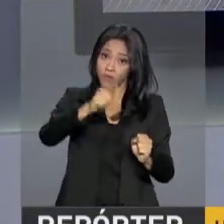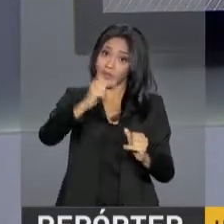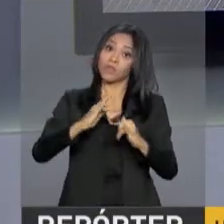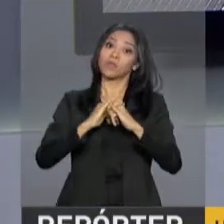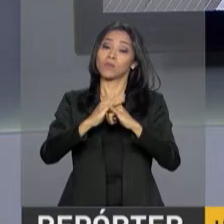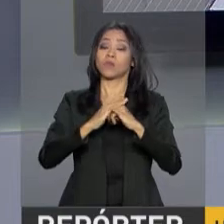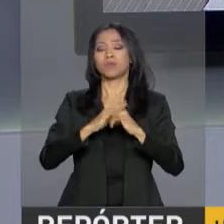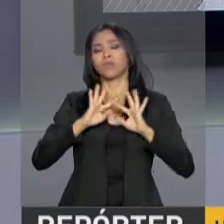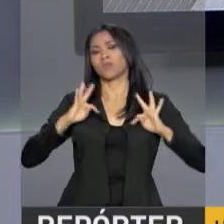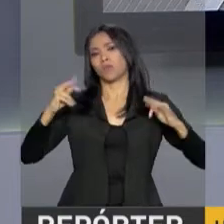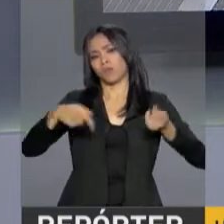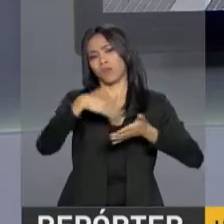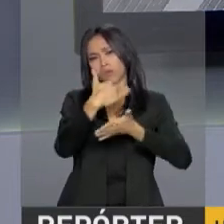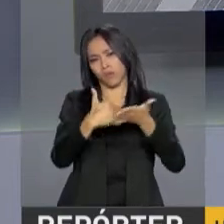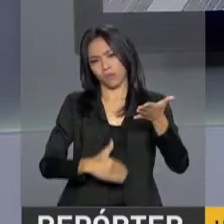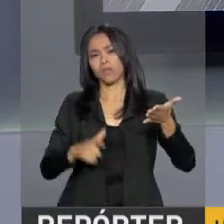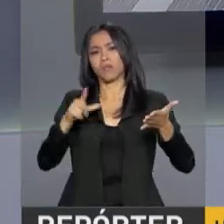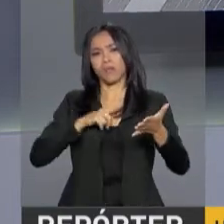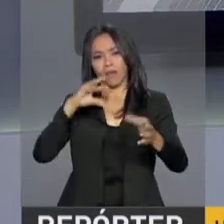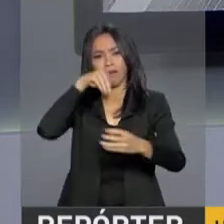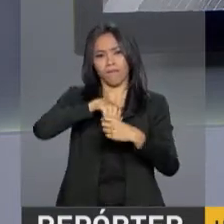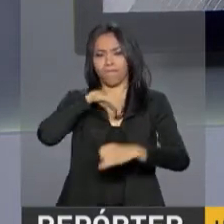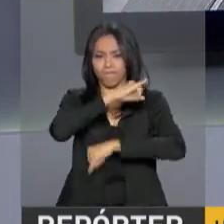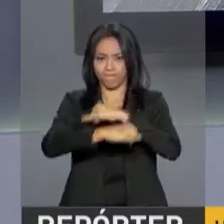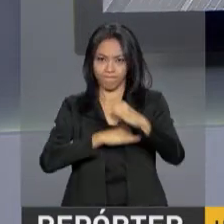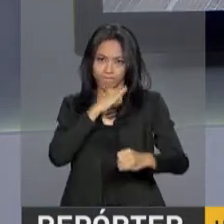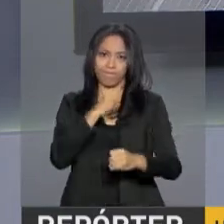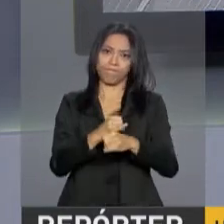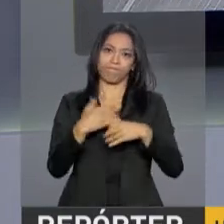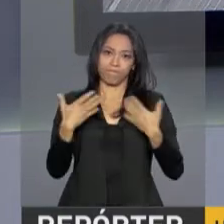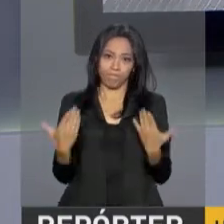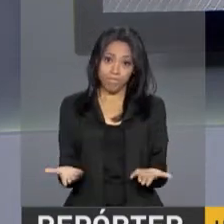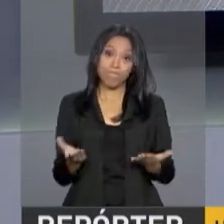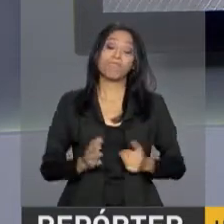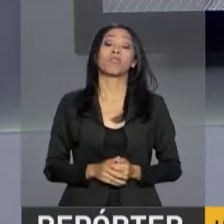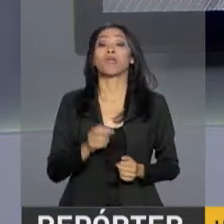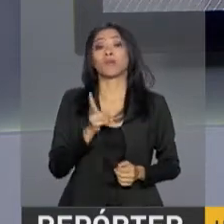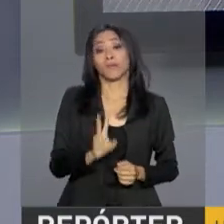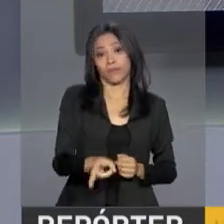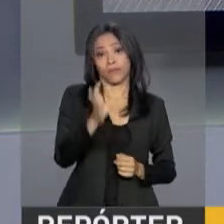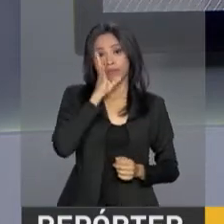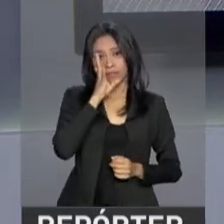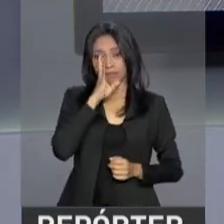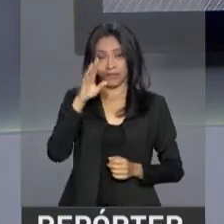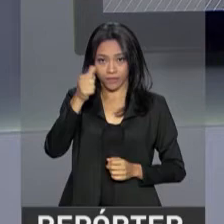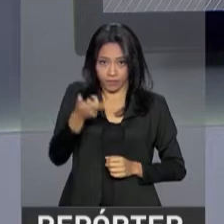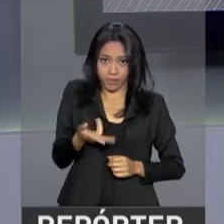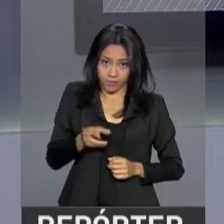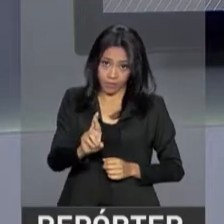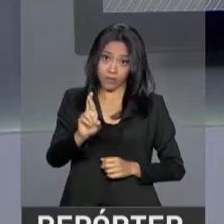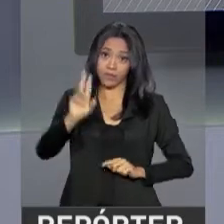YouTube. E toda a nossa programação também está na página da NBR e na internet. Continue com a